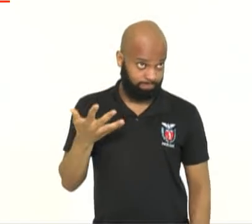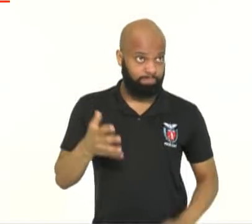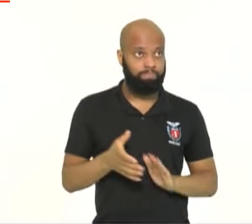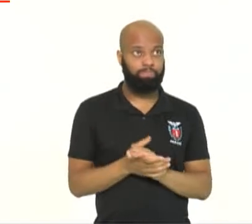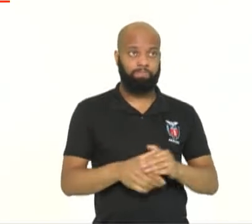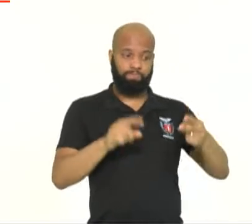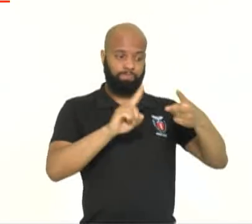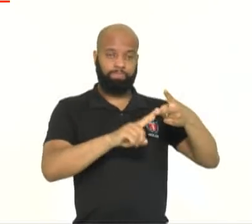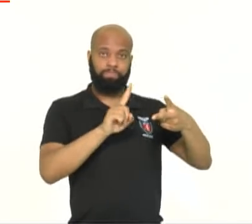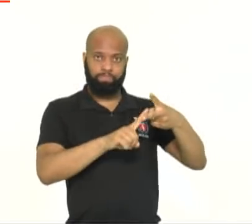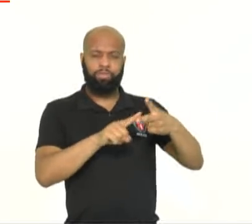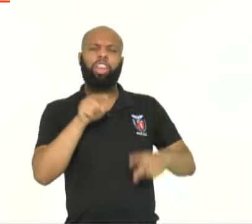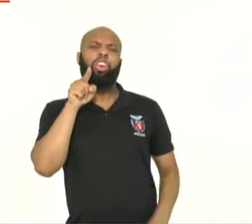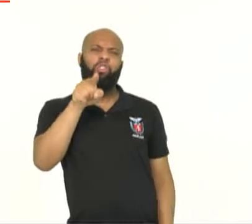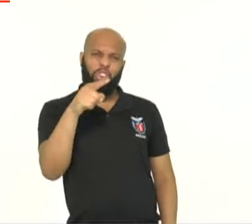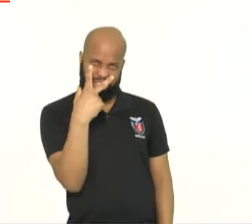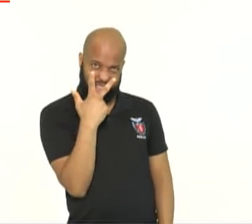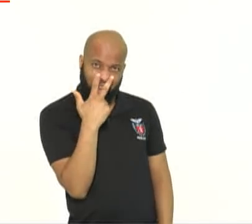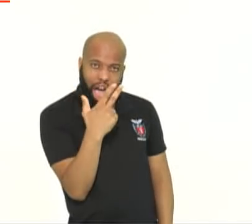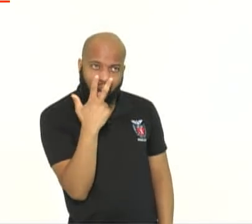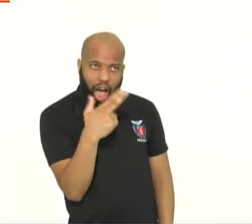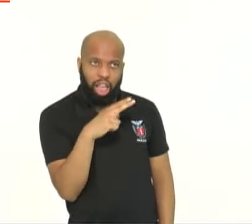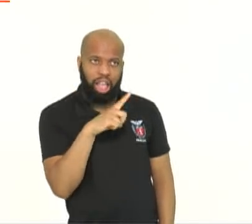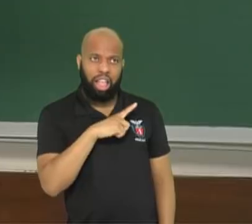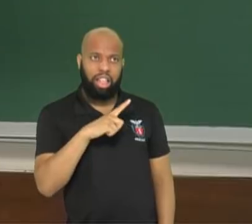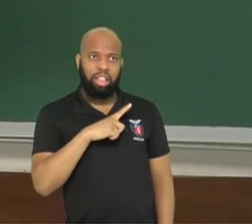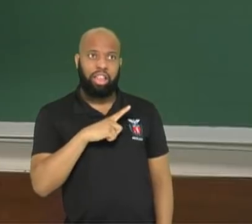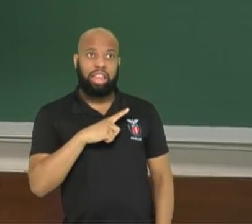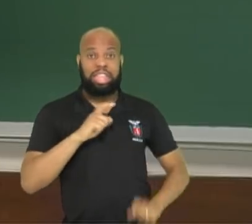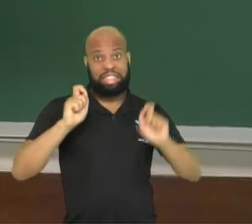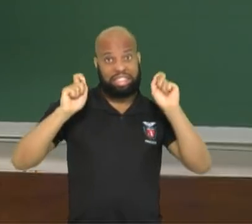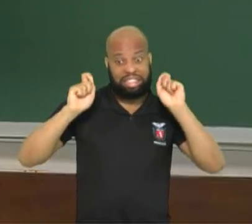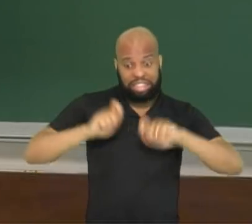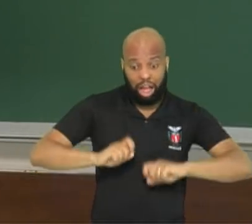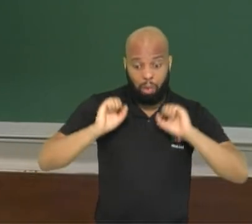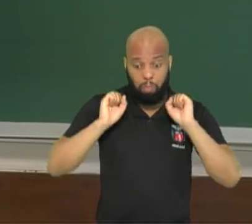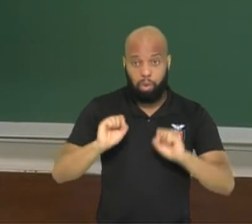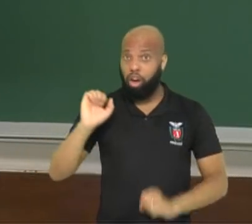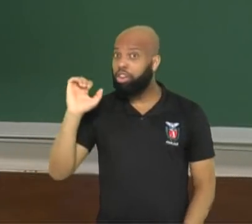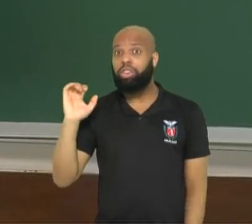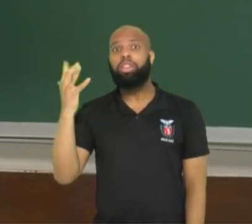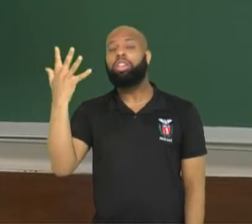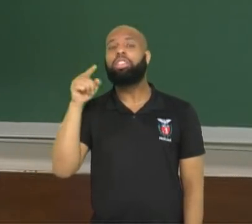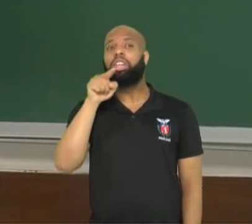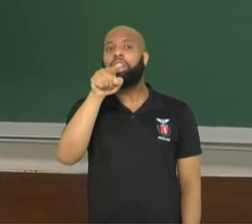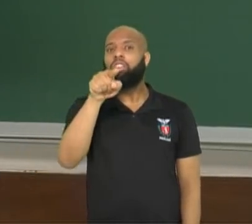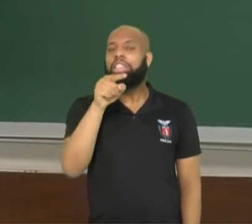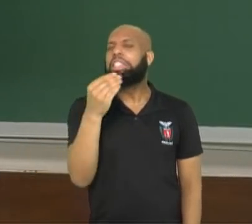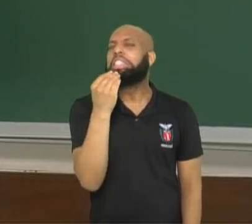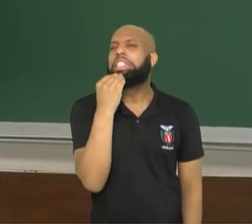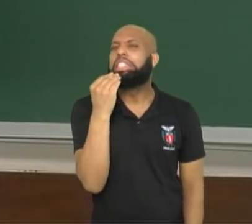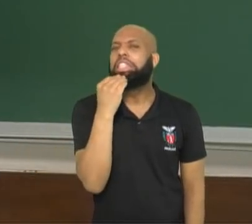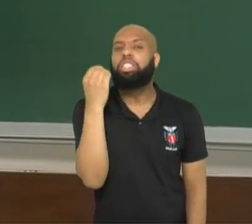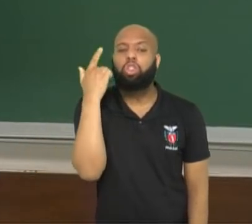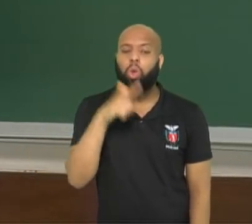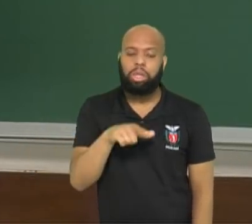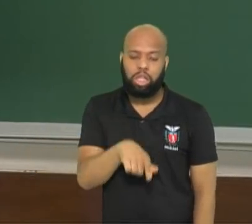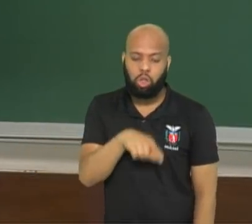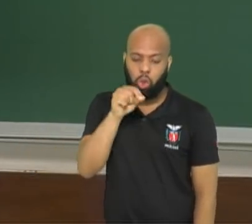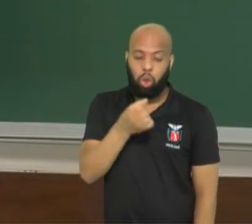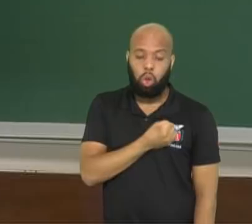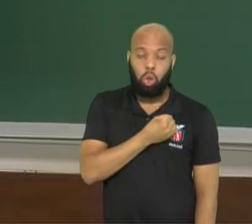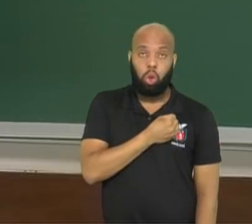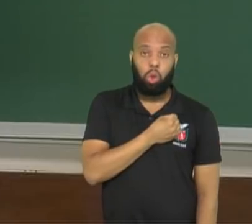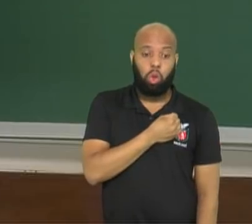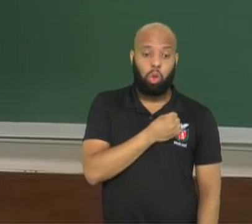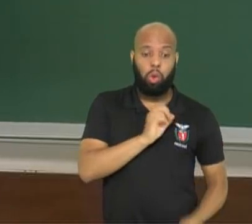Letra B, você acha que é mais provável você ser sorteado um número par ou um